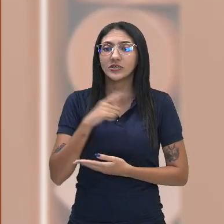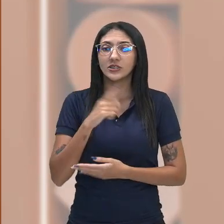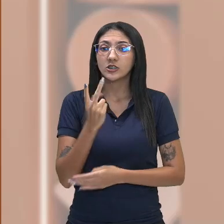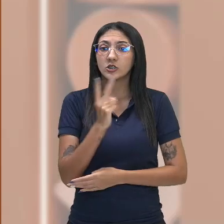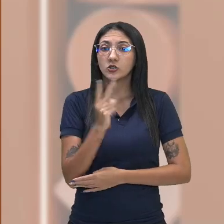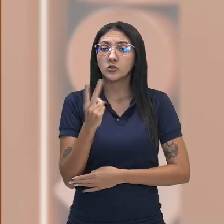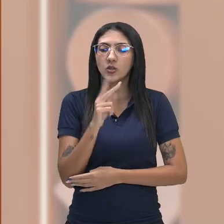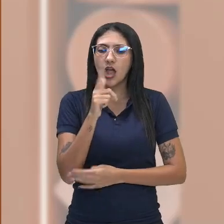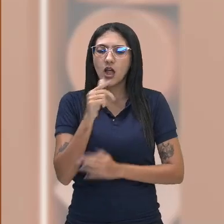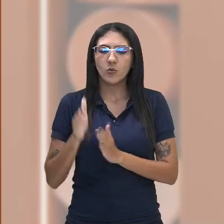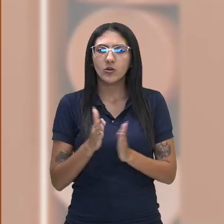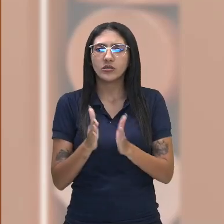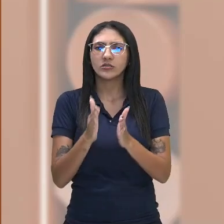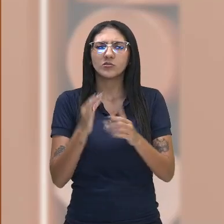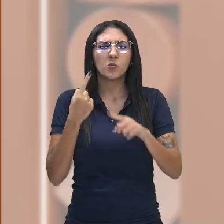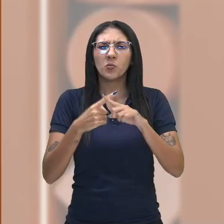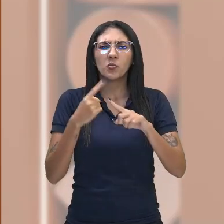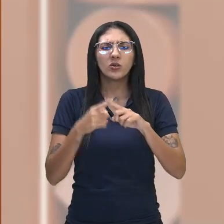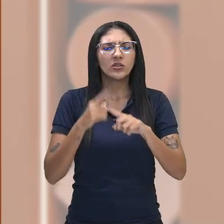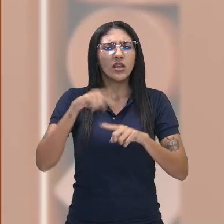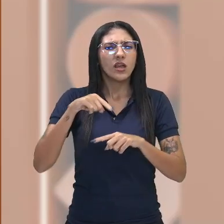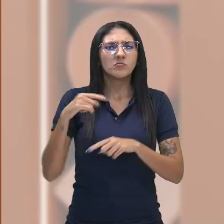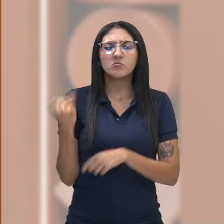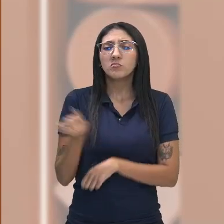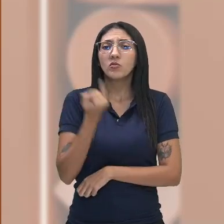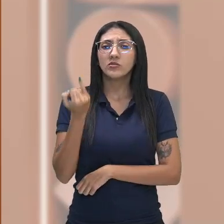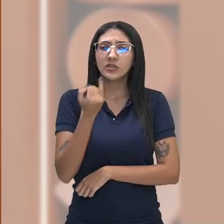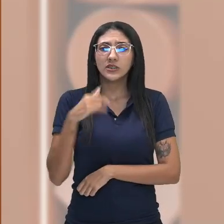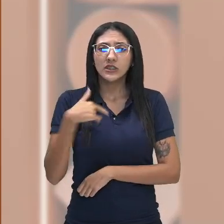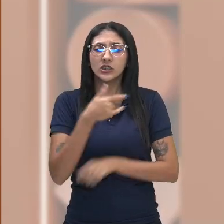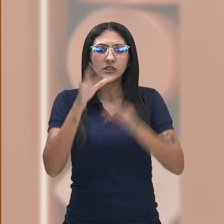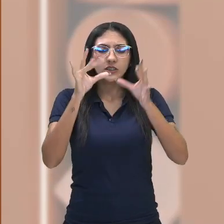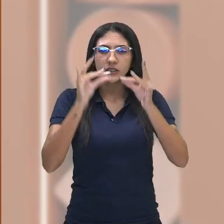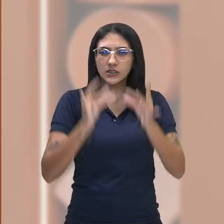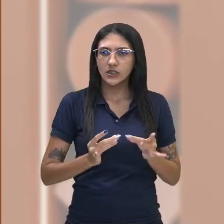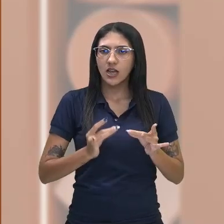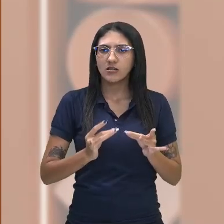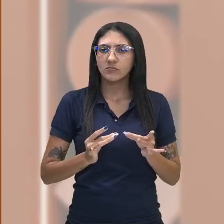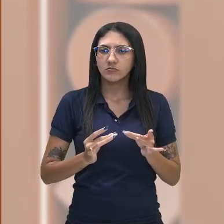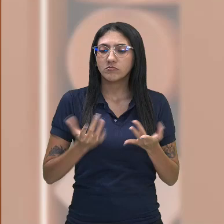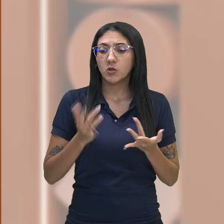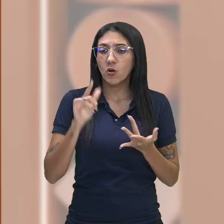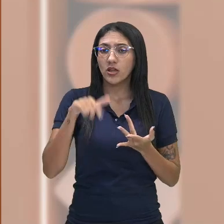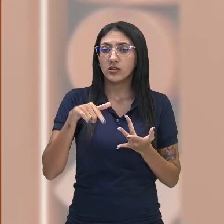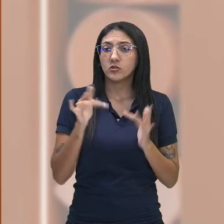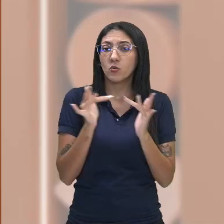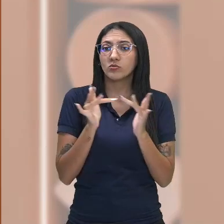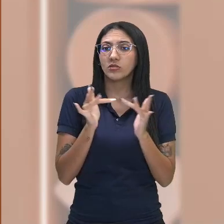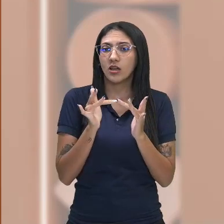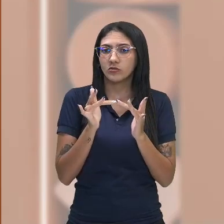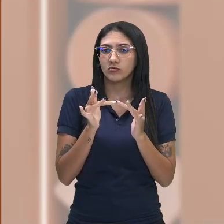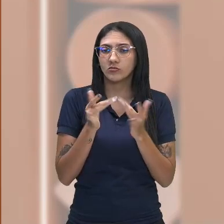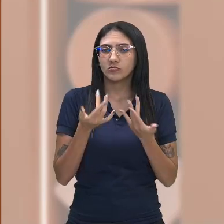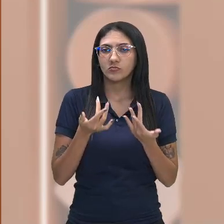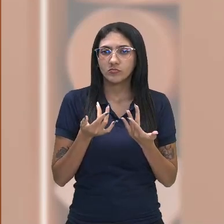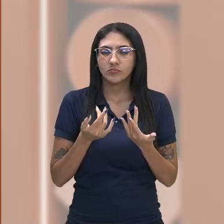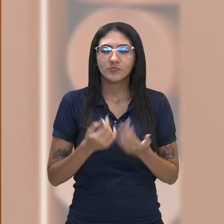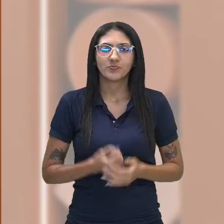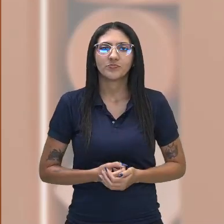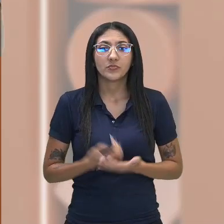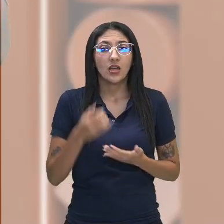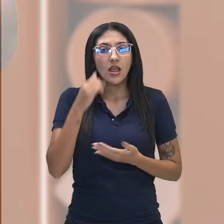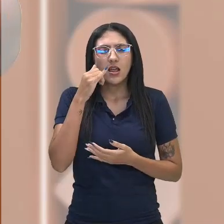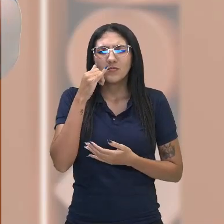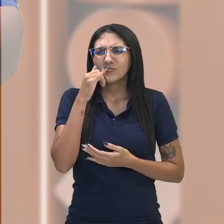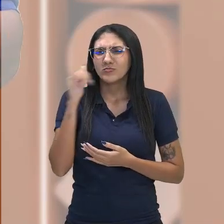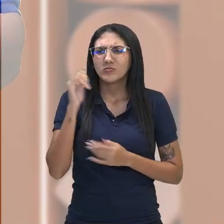o Senegal. Por que é importante a gente falar sempre dessa presença dos rios? Porque não há como se